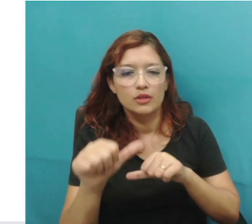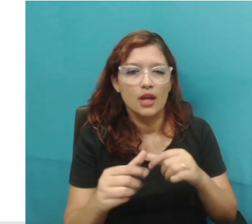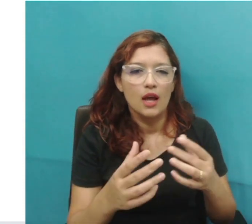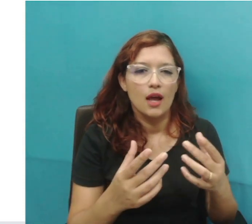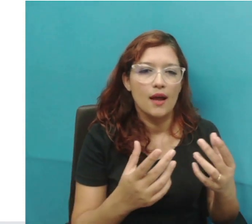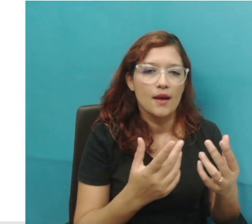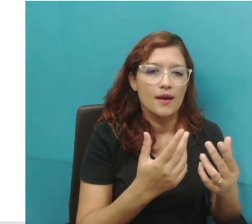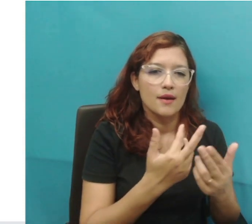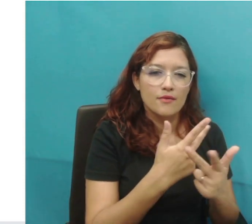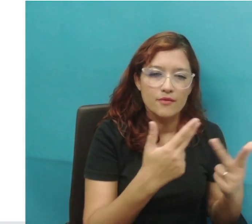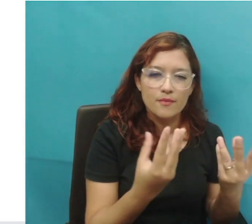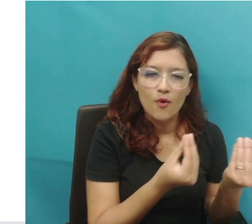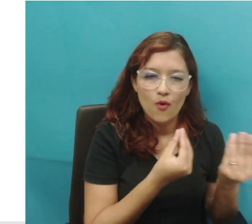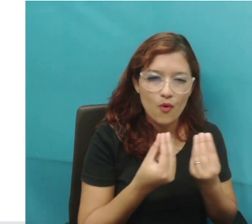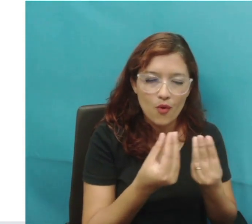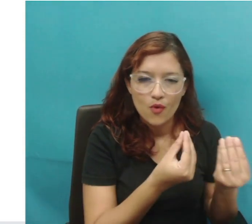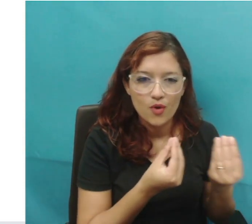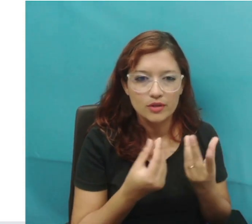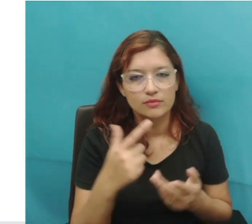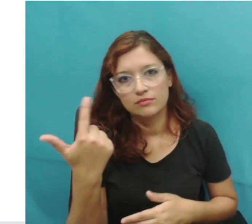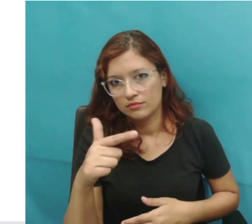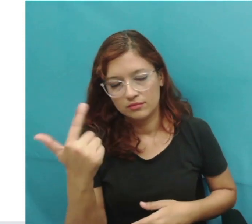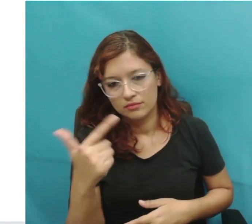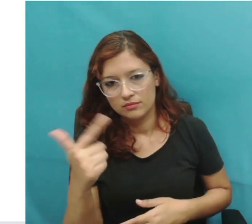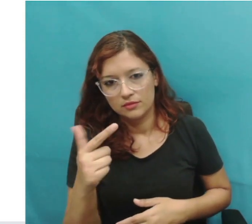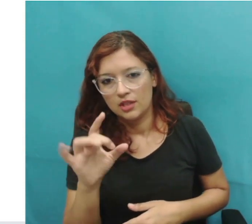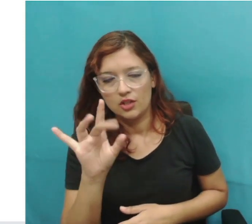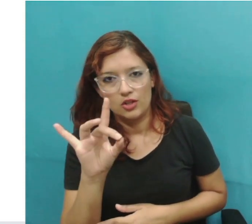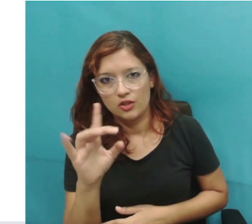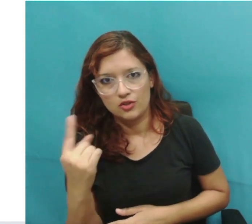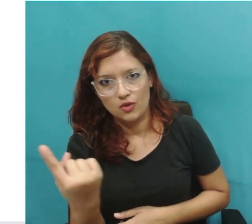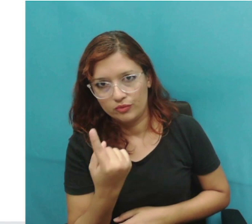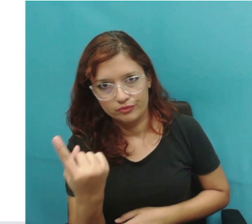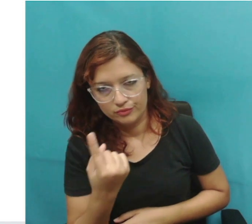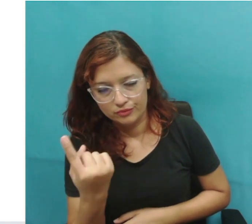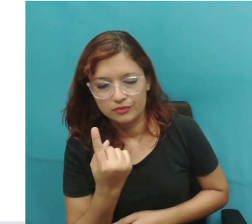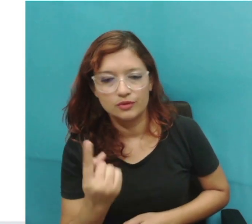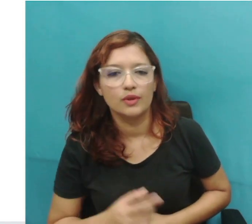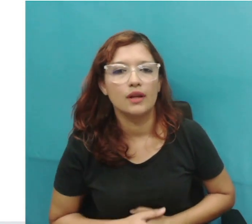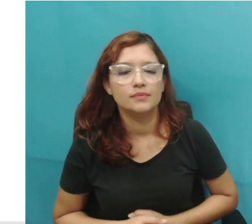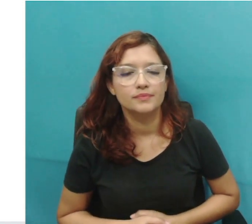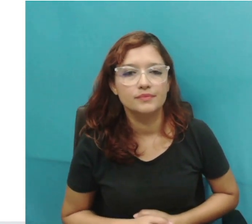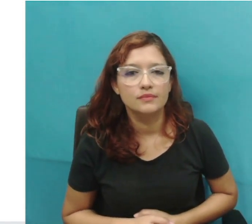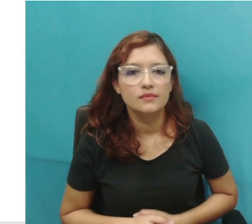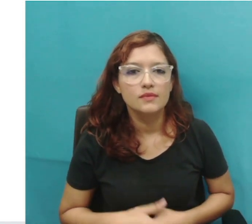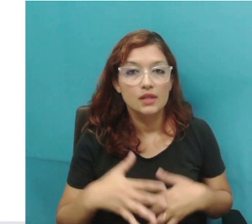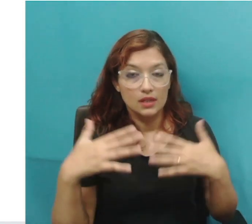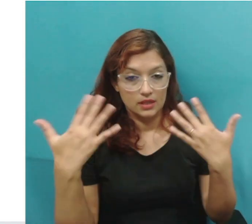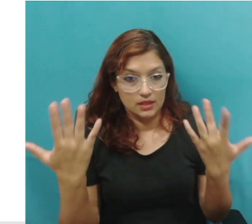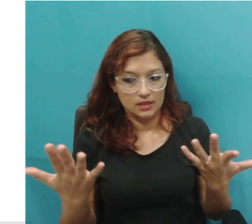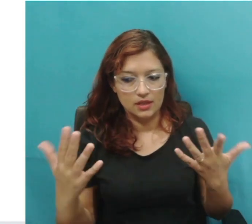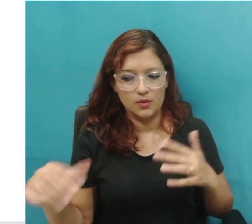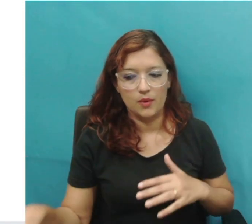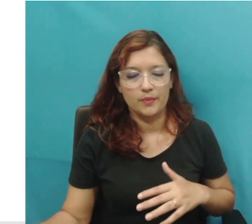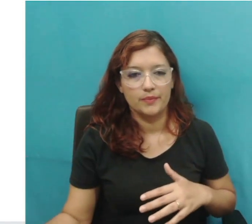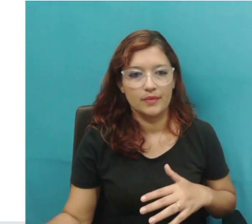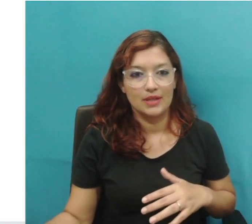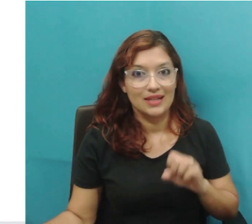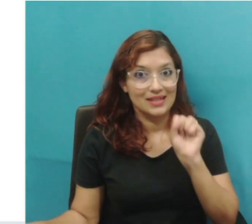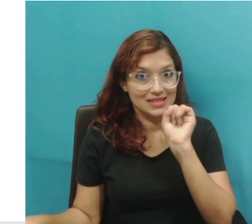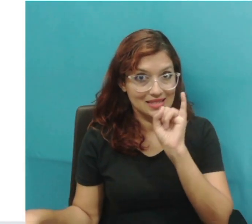Eles não possuem flexão de singular ou plural. Eles são só no